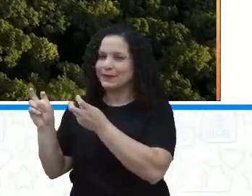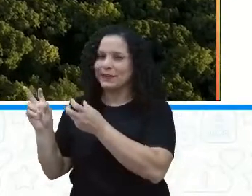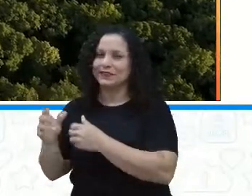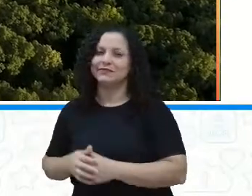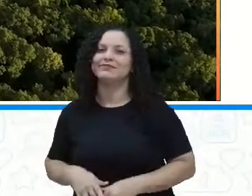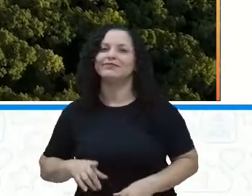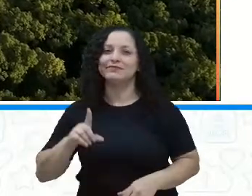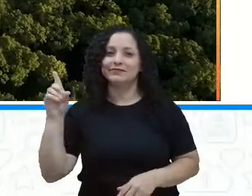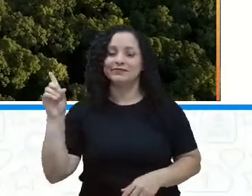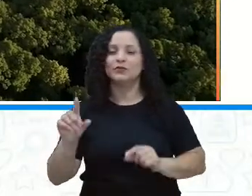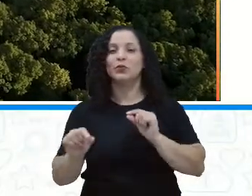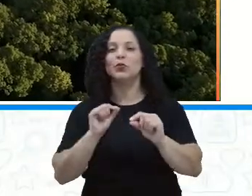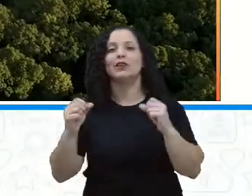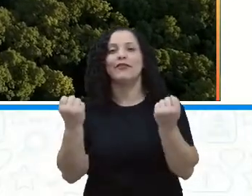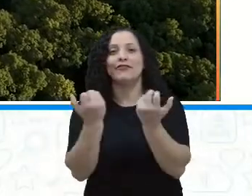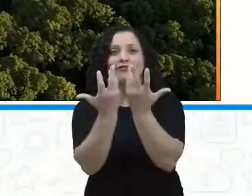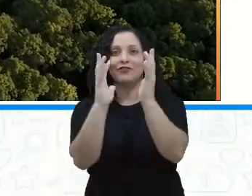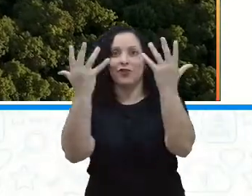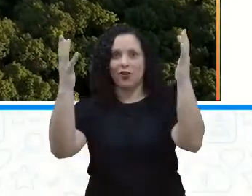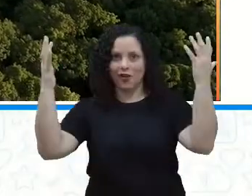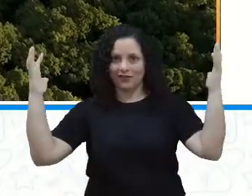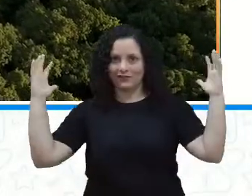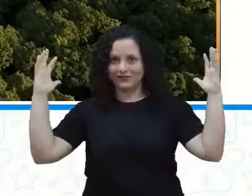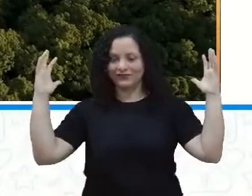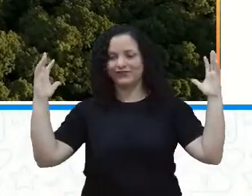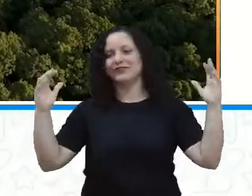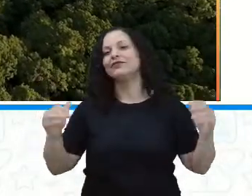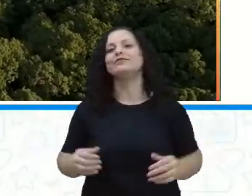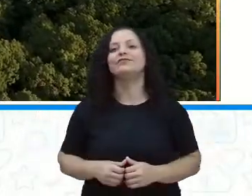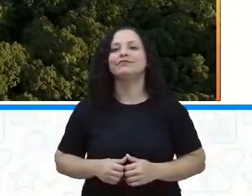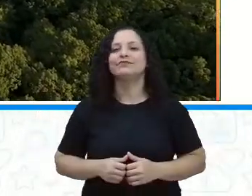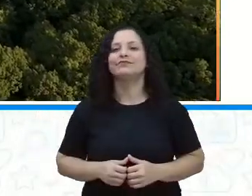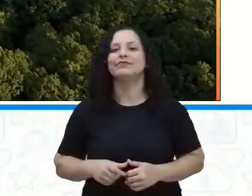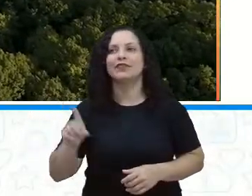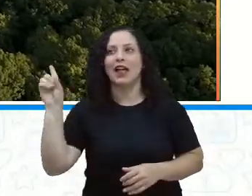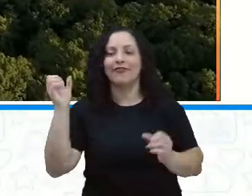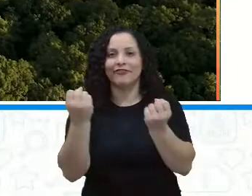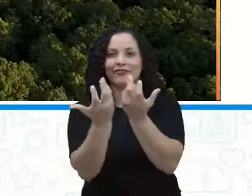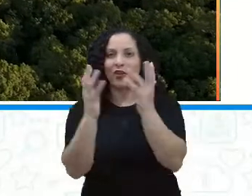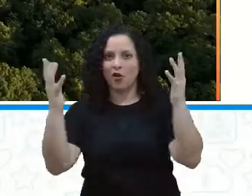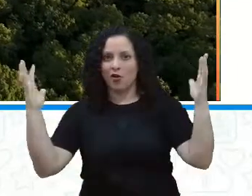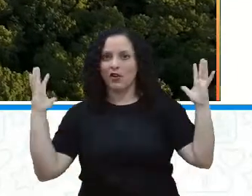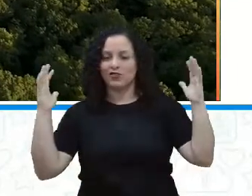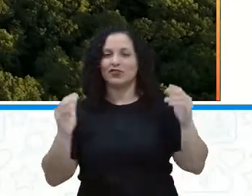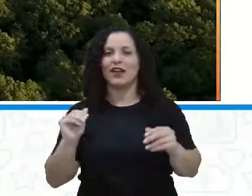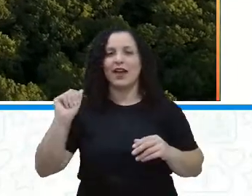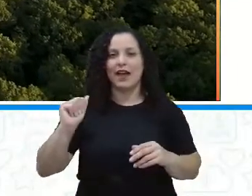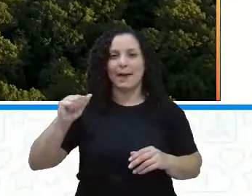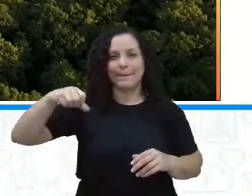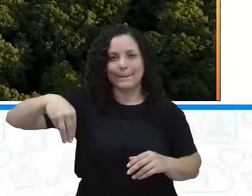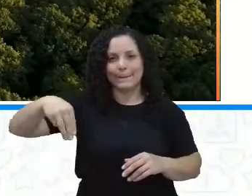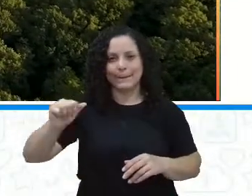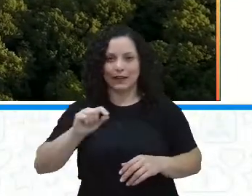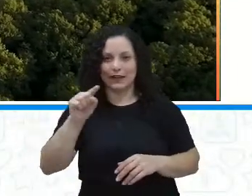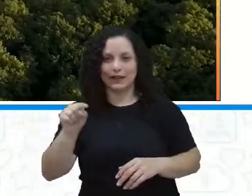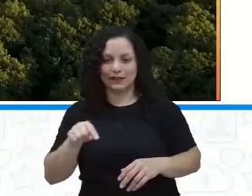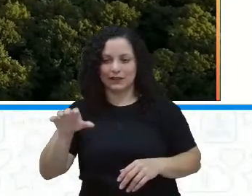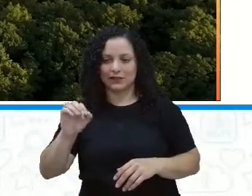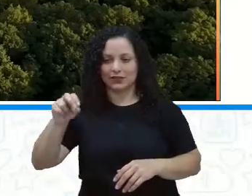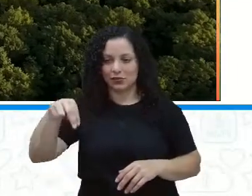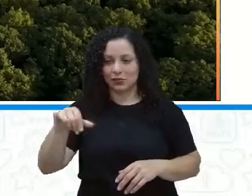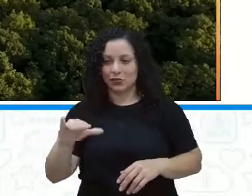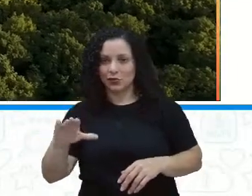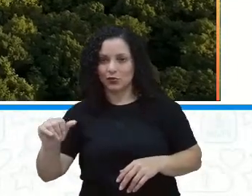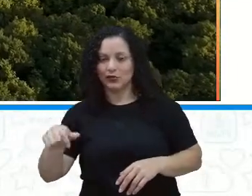É a imagem da floresta amazônica. Na floresta amazônica, a gente tem vários animais,